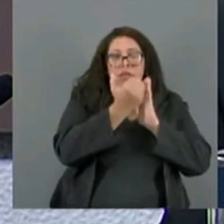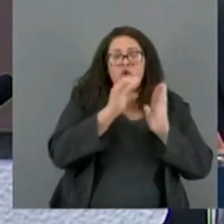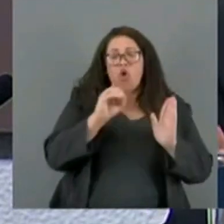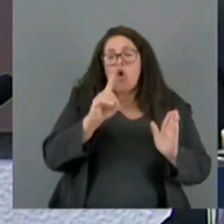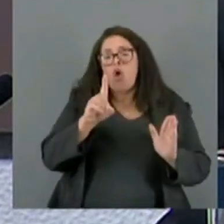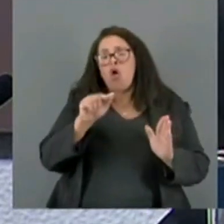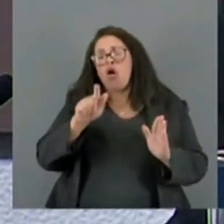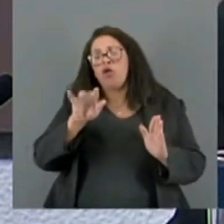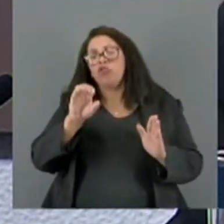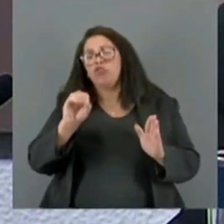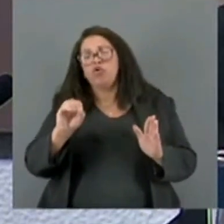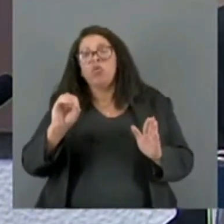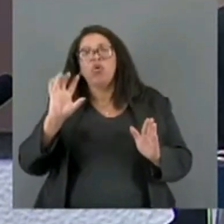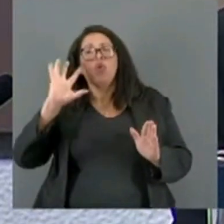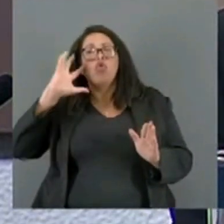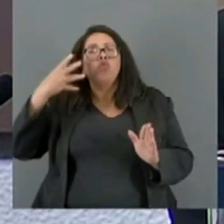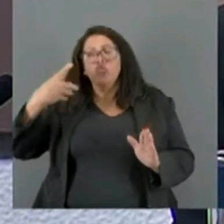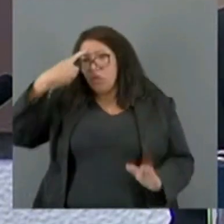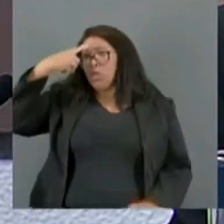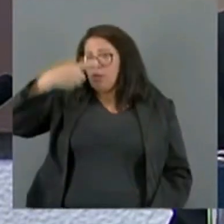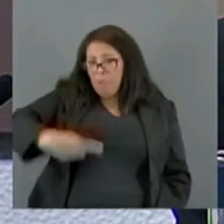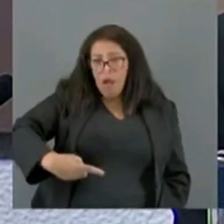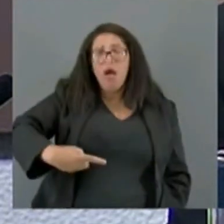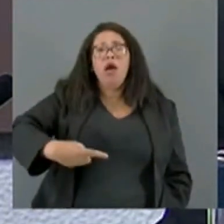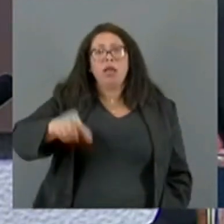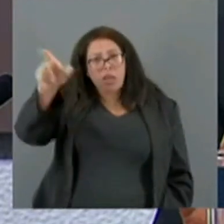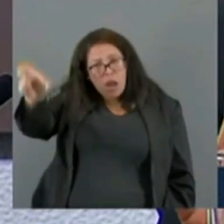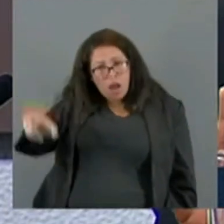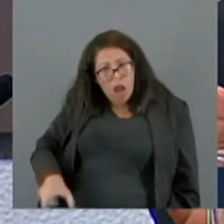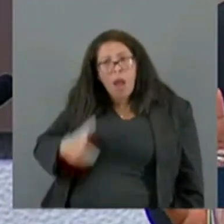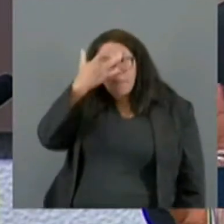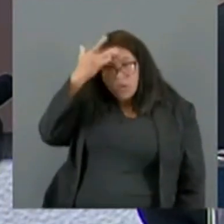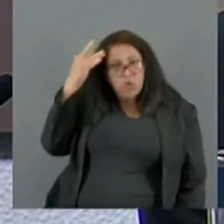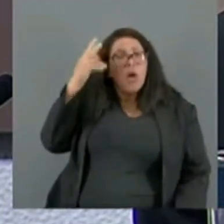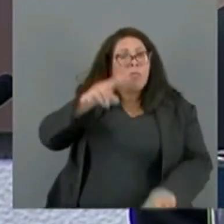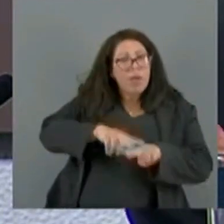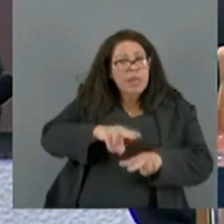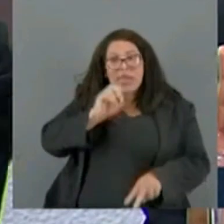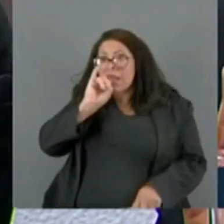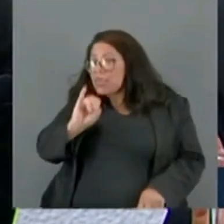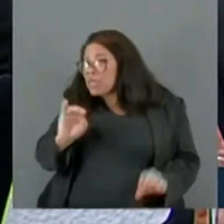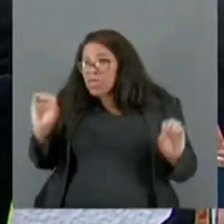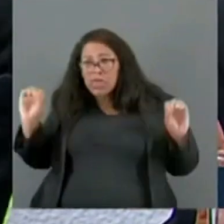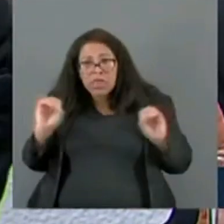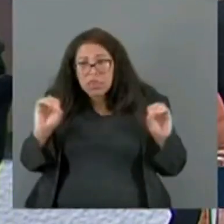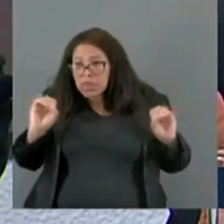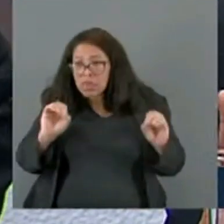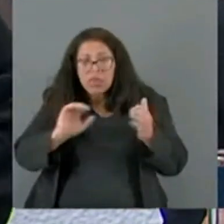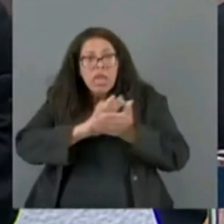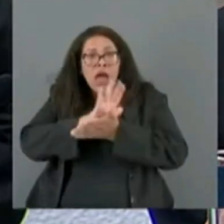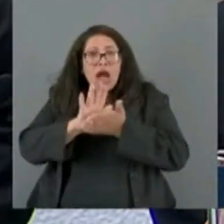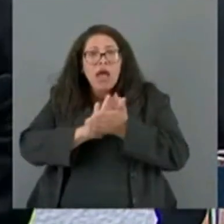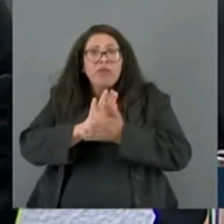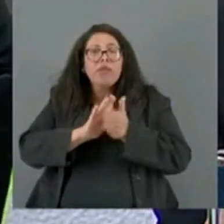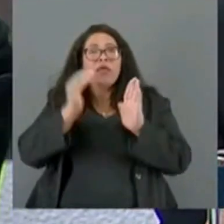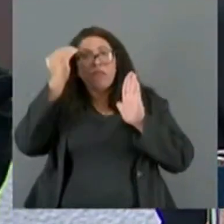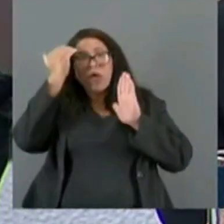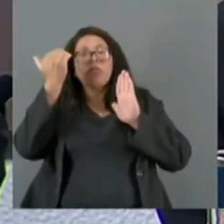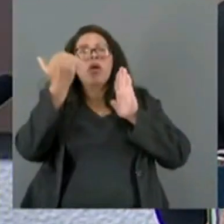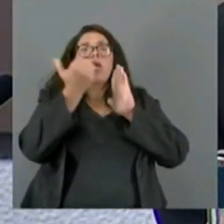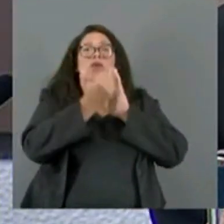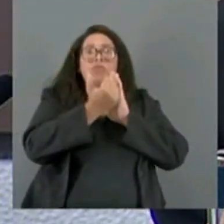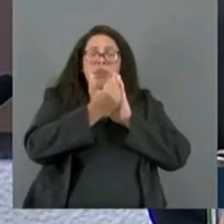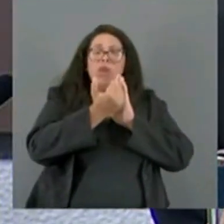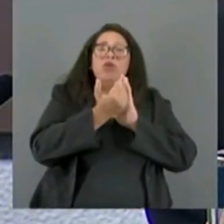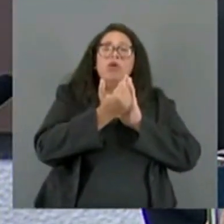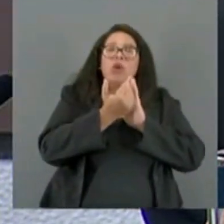sem dúvida o magistrado deve decretar. E se assim o não fizer, mesmo em respeito ao livre convencimento